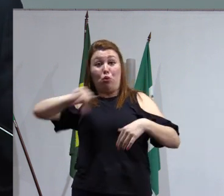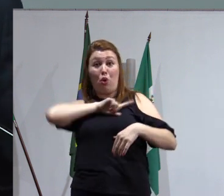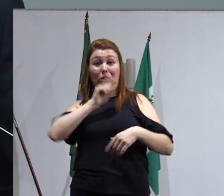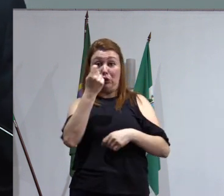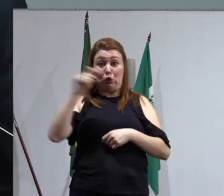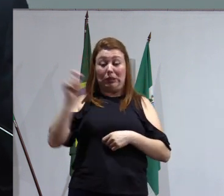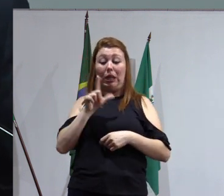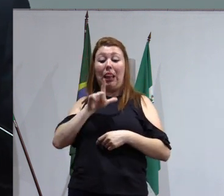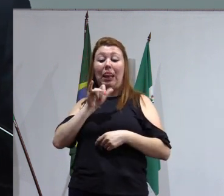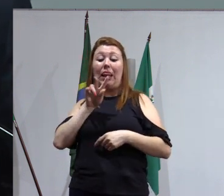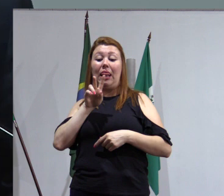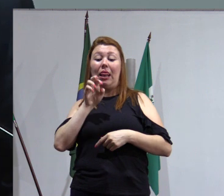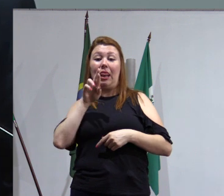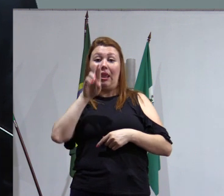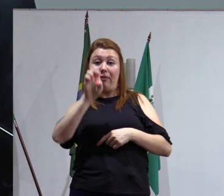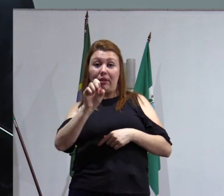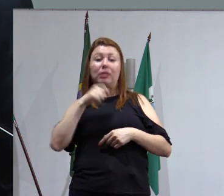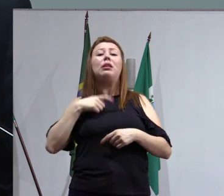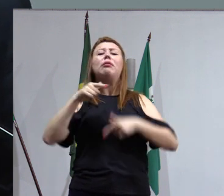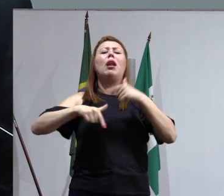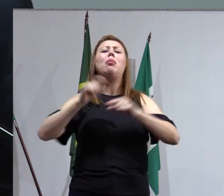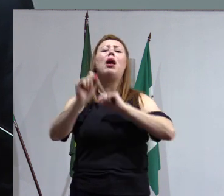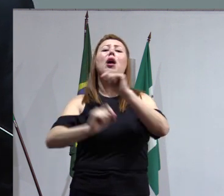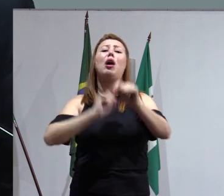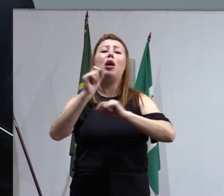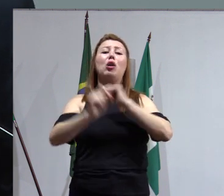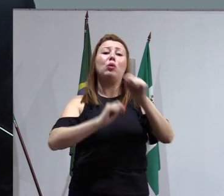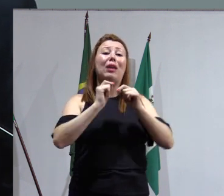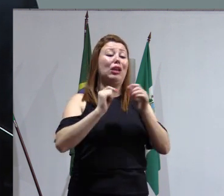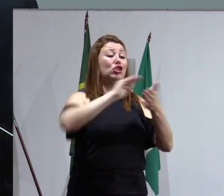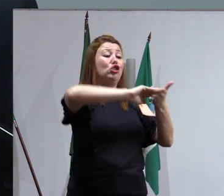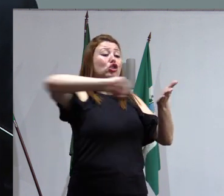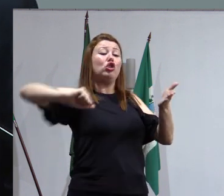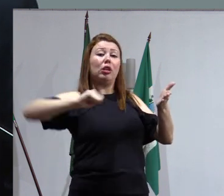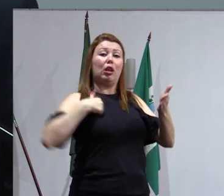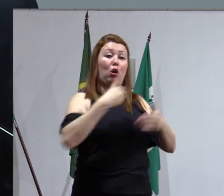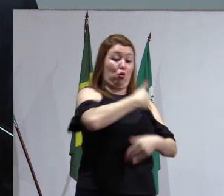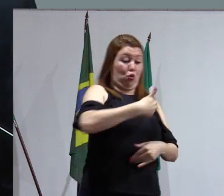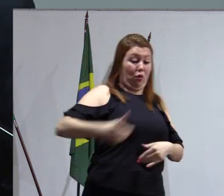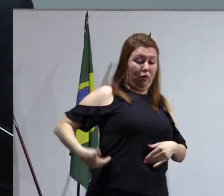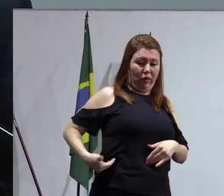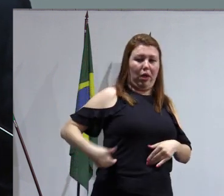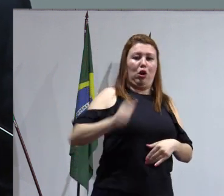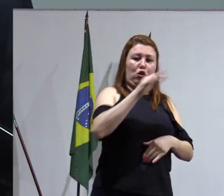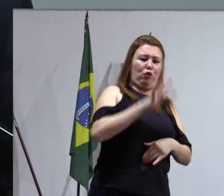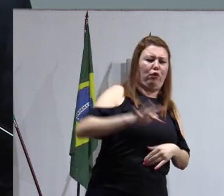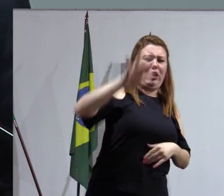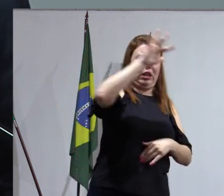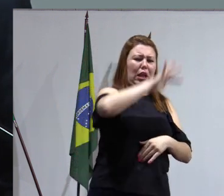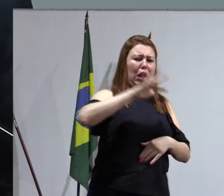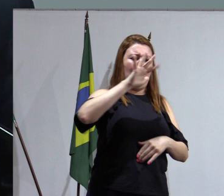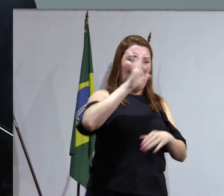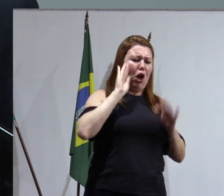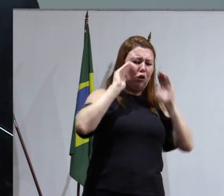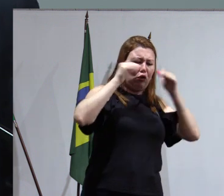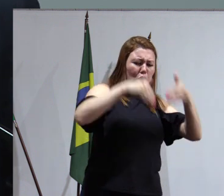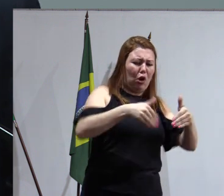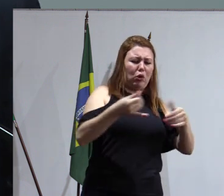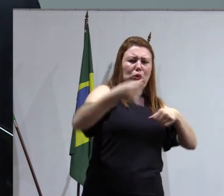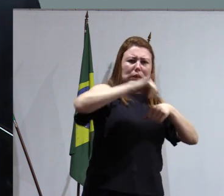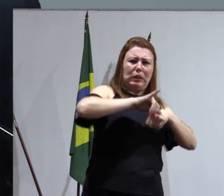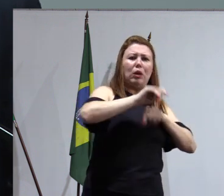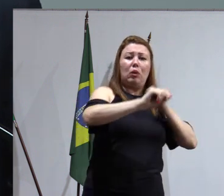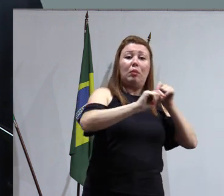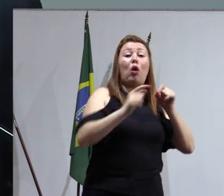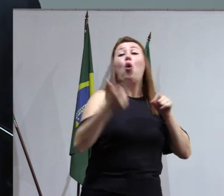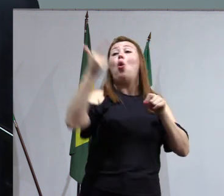a intervenção do governo federal e, principalmente, da centralização dos recursos públicos em um governo que pode, sim, a cada